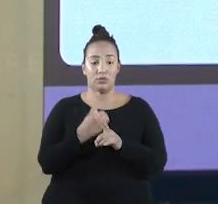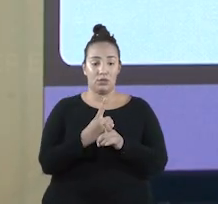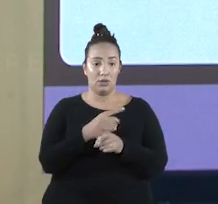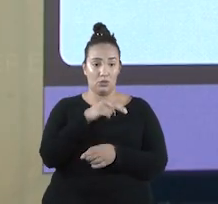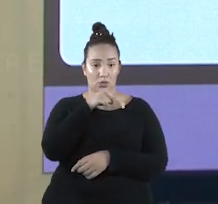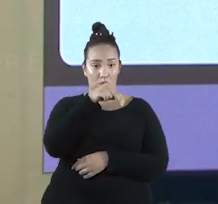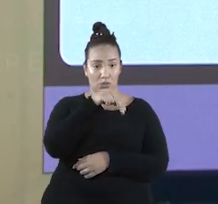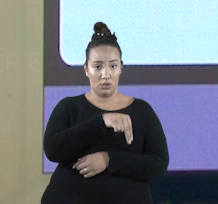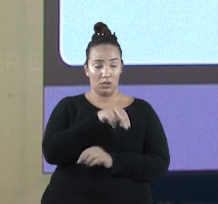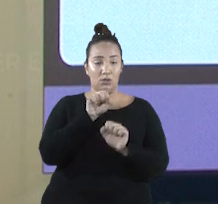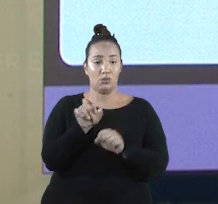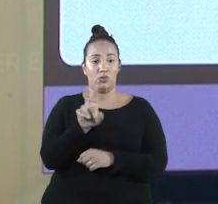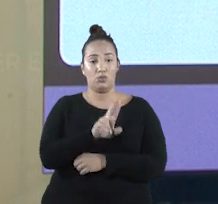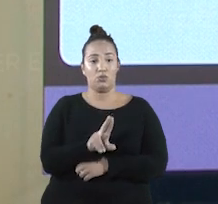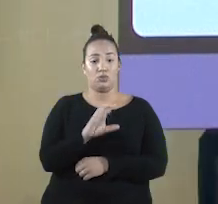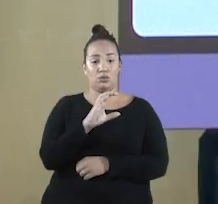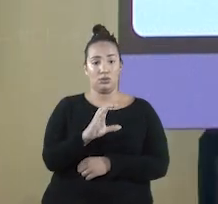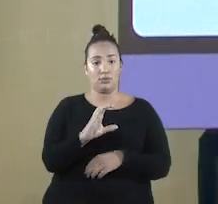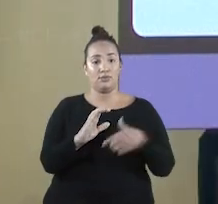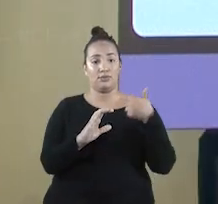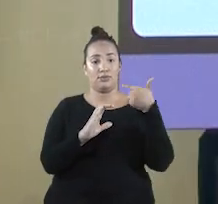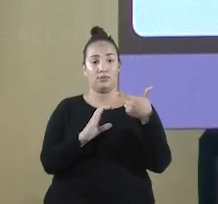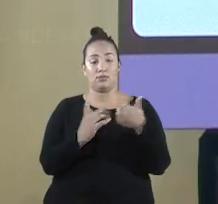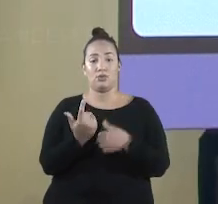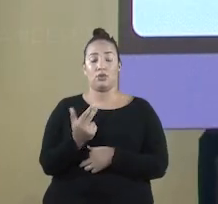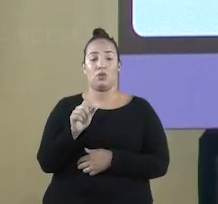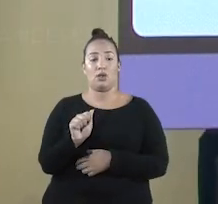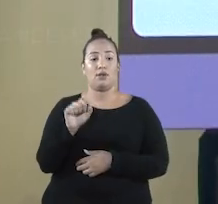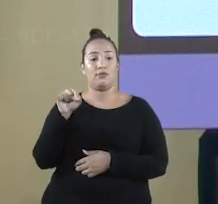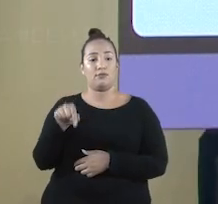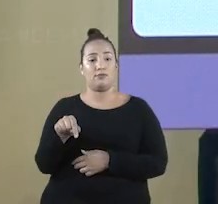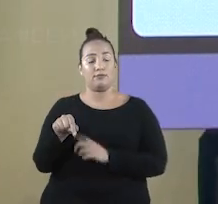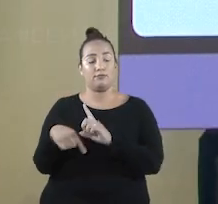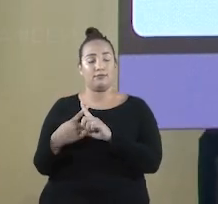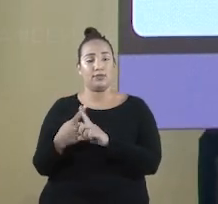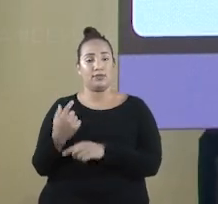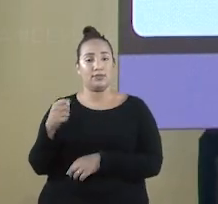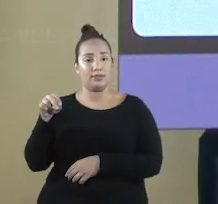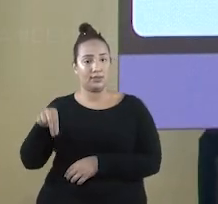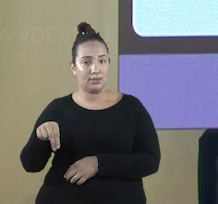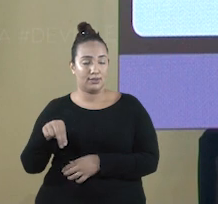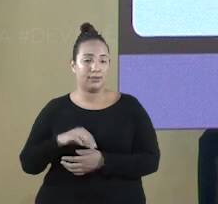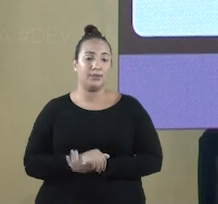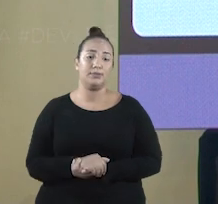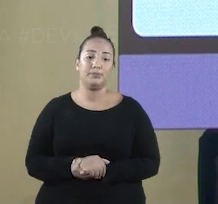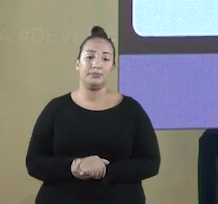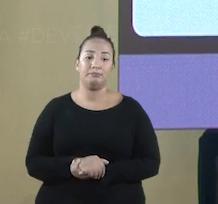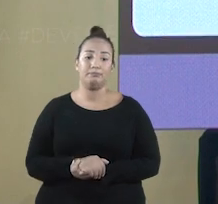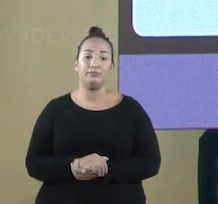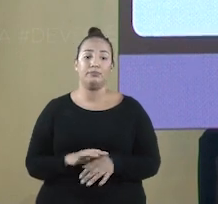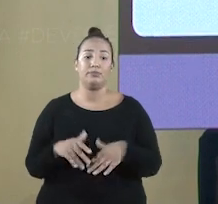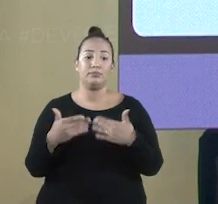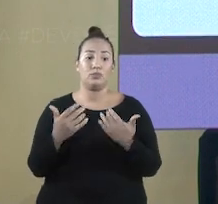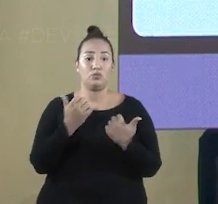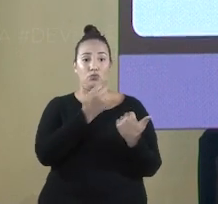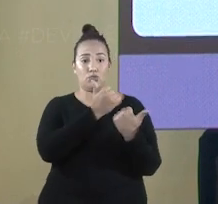N, devemos usar a fórmula C ao quadrado é igual a A vezes N, ok?